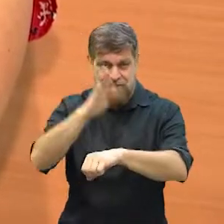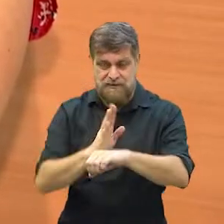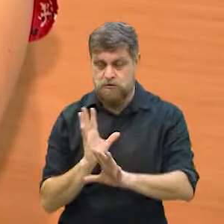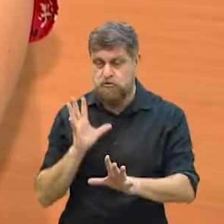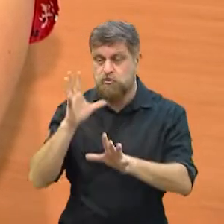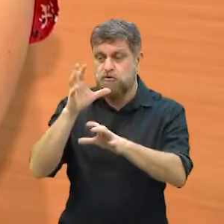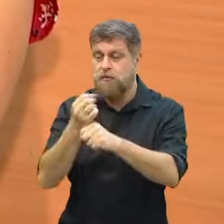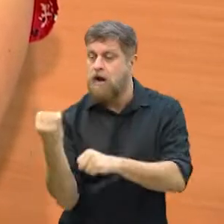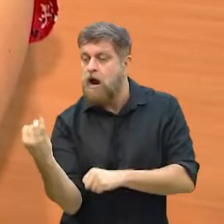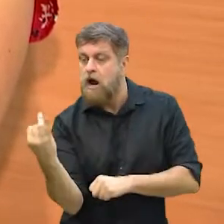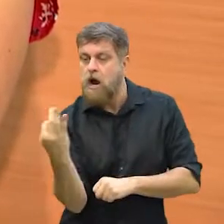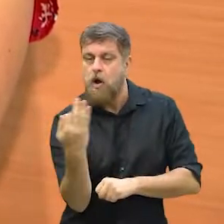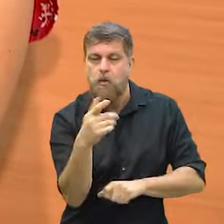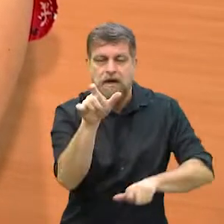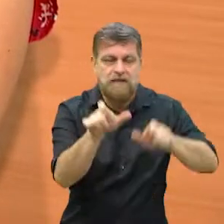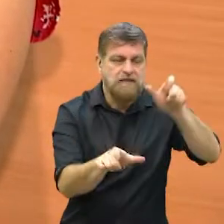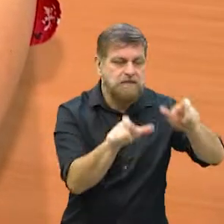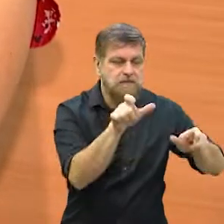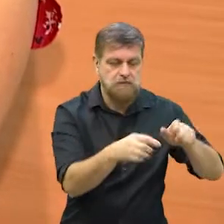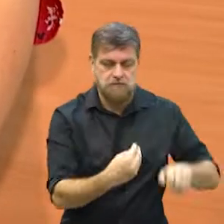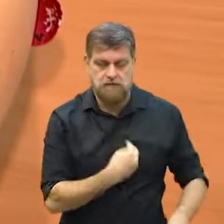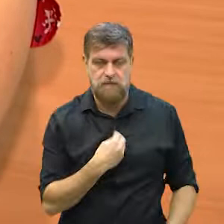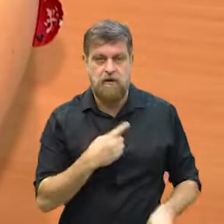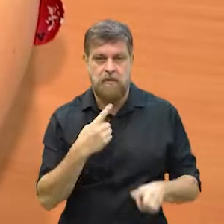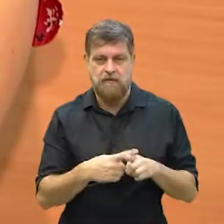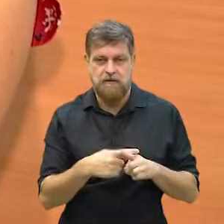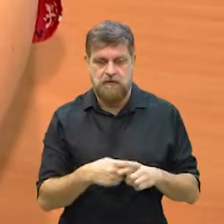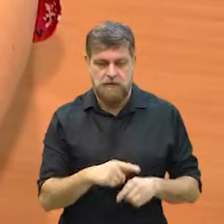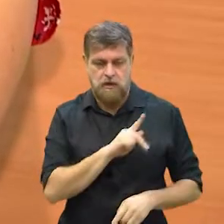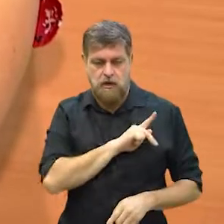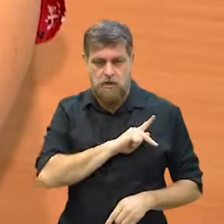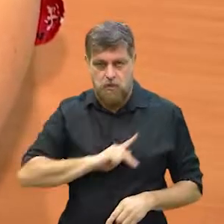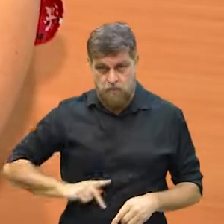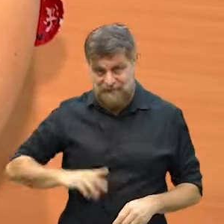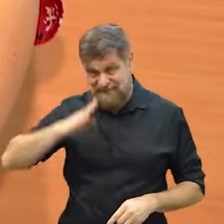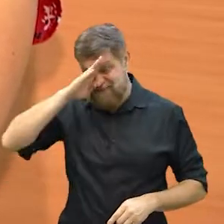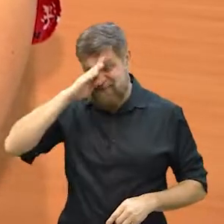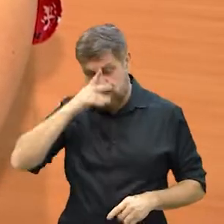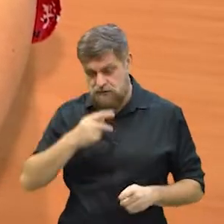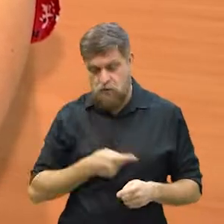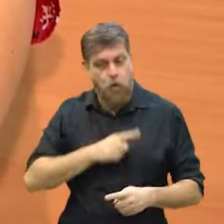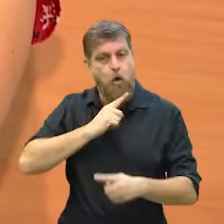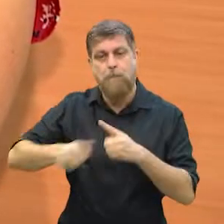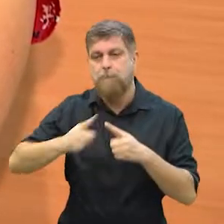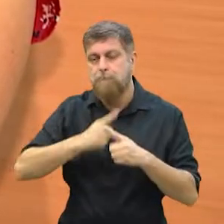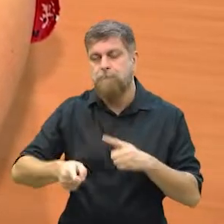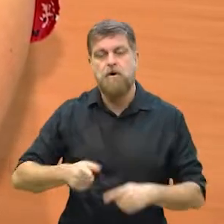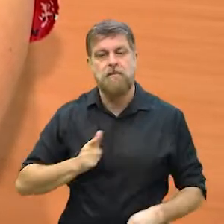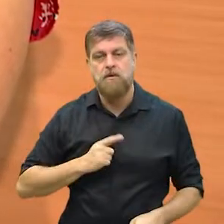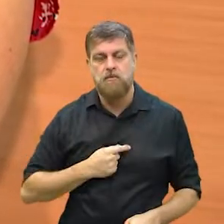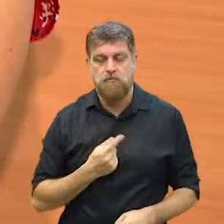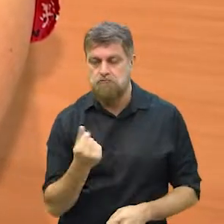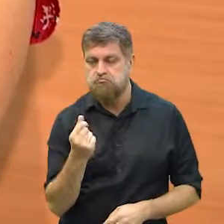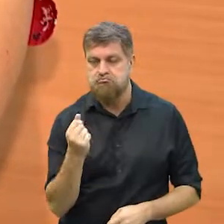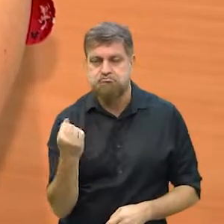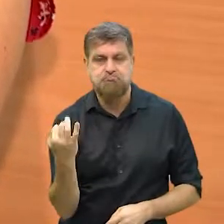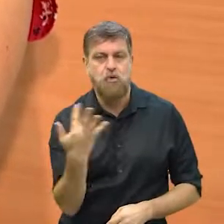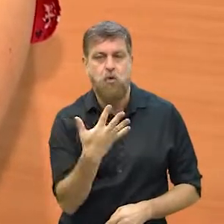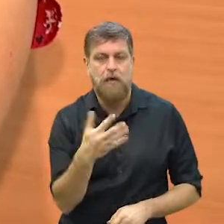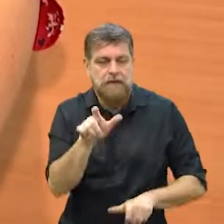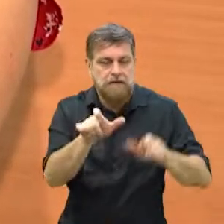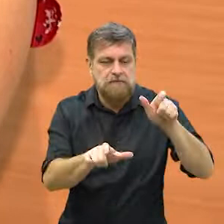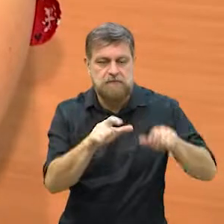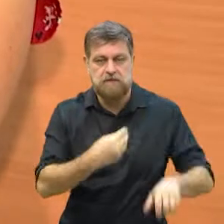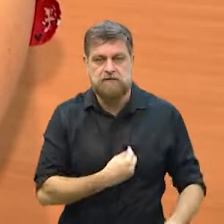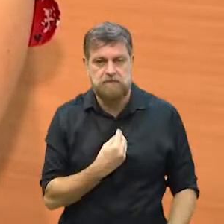censo demográfico, né? Por corte de verbas do governo federal no censo demográfico. Hoje nós temos um